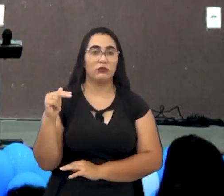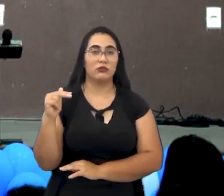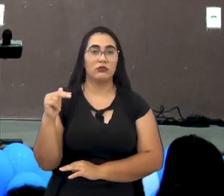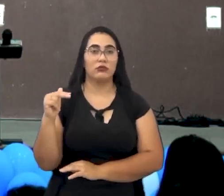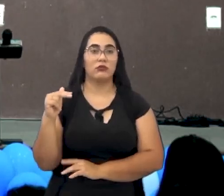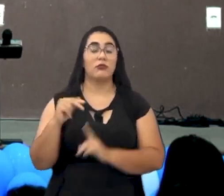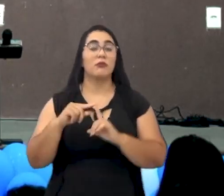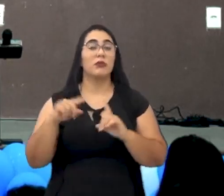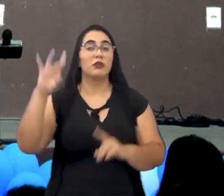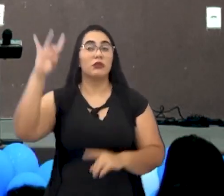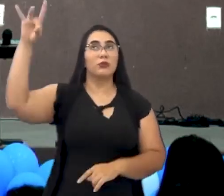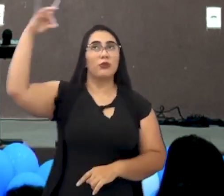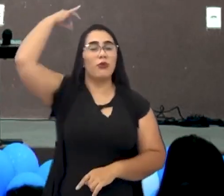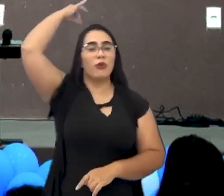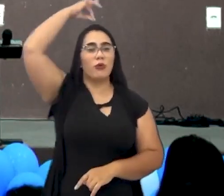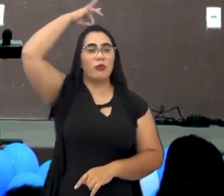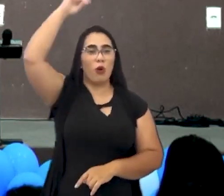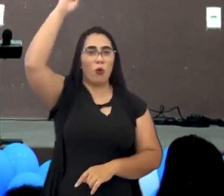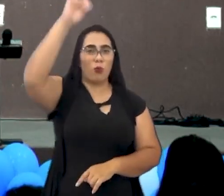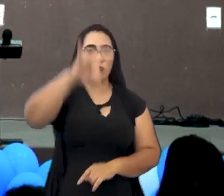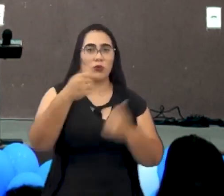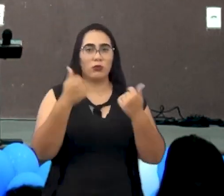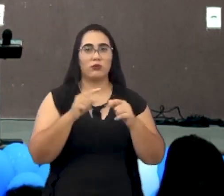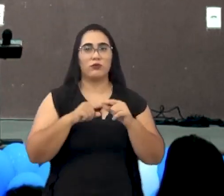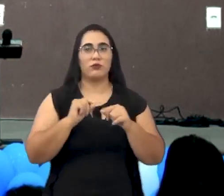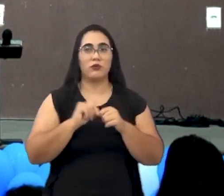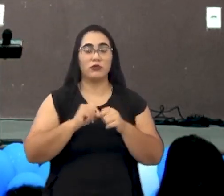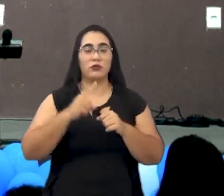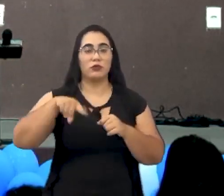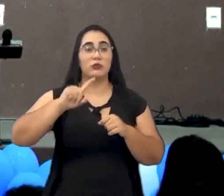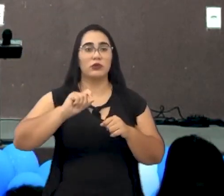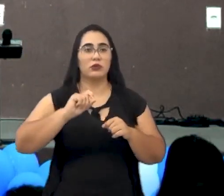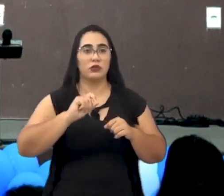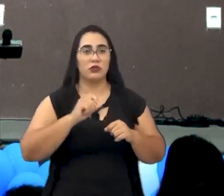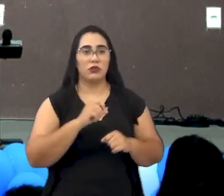Se o Espírito de Deus não te humilhar, não te quebrar.